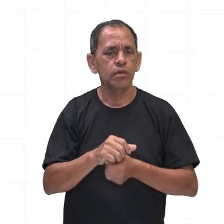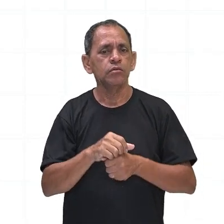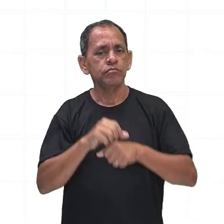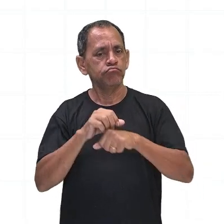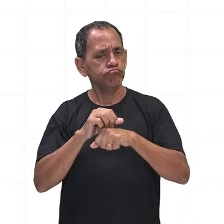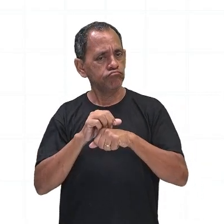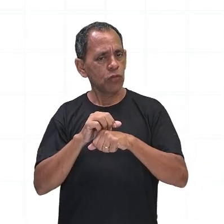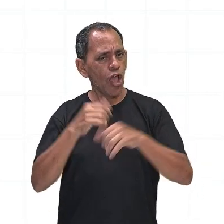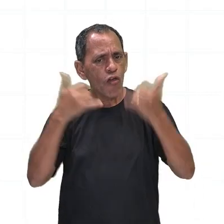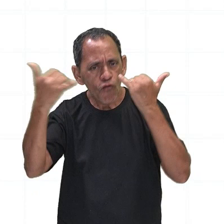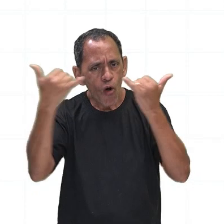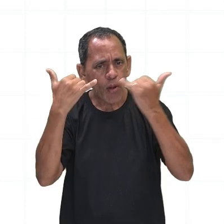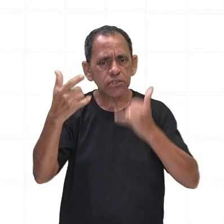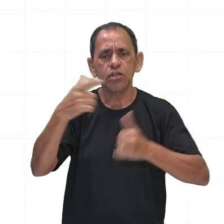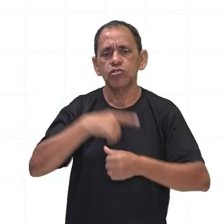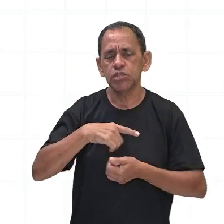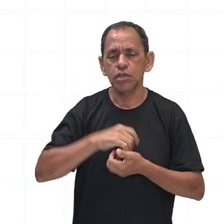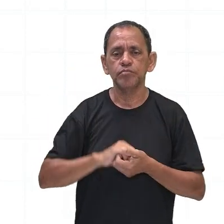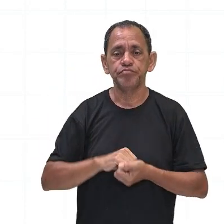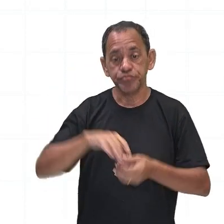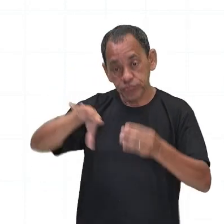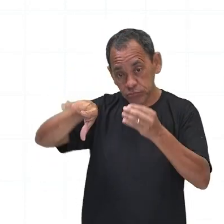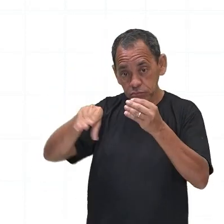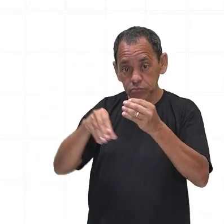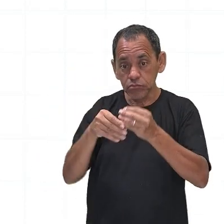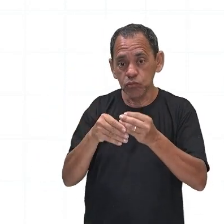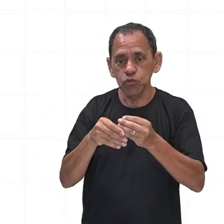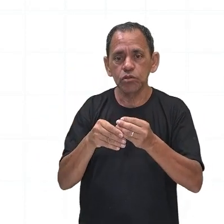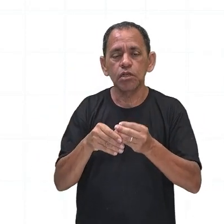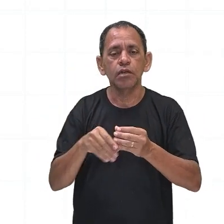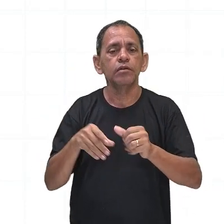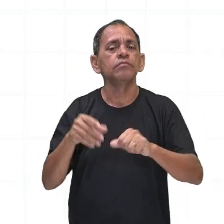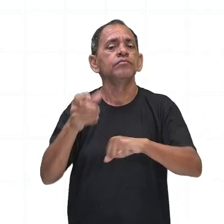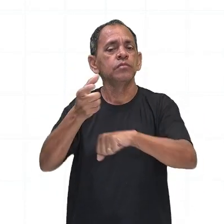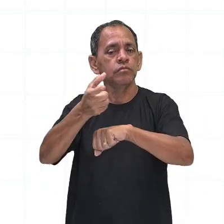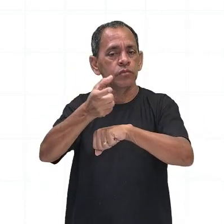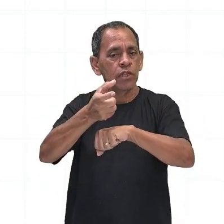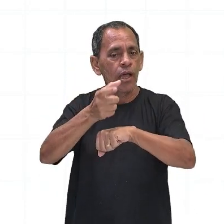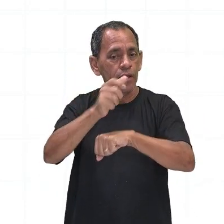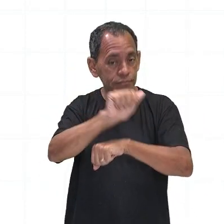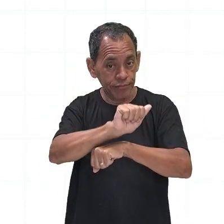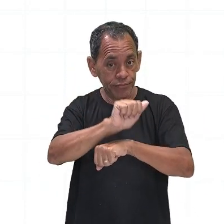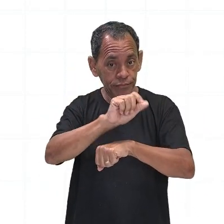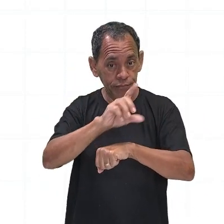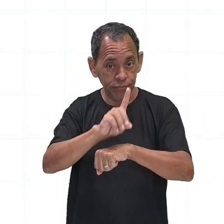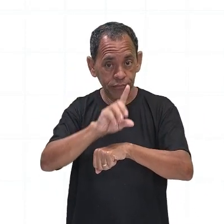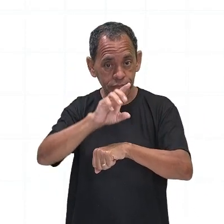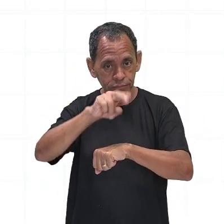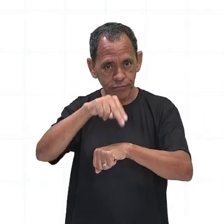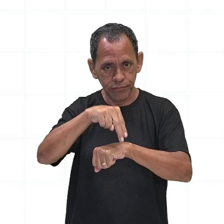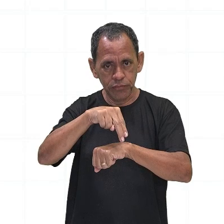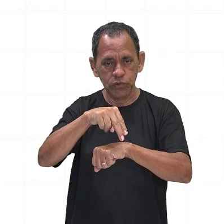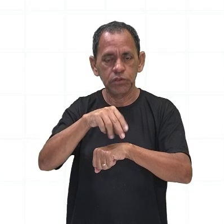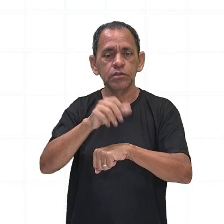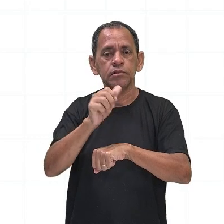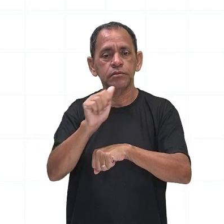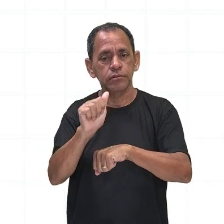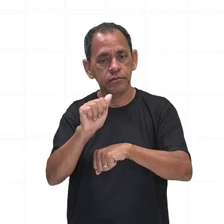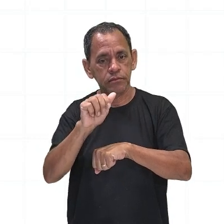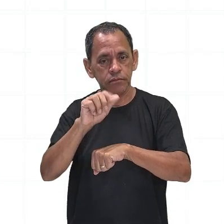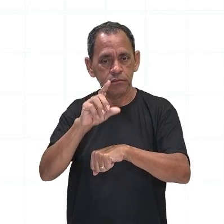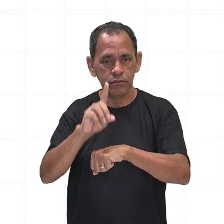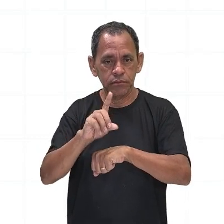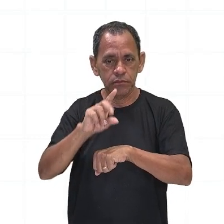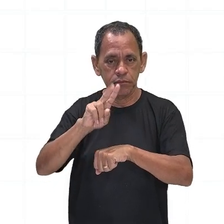Os termos acessórios da oração são adjunto adnominal, adjunto adverbial e